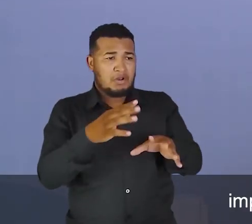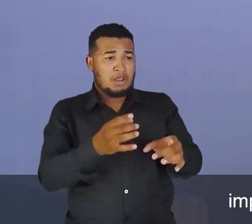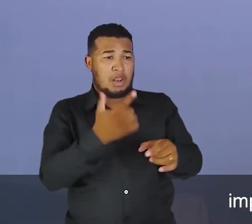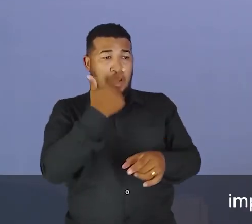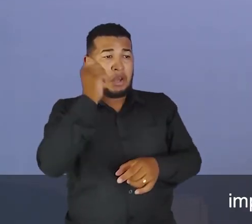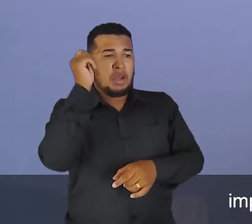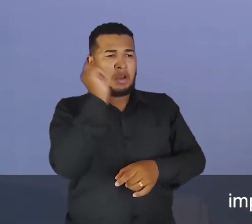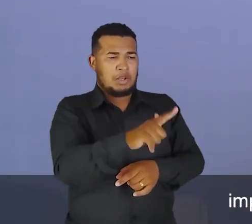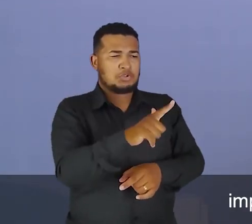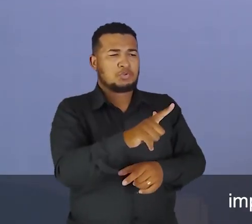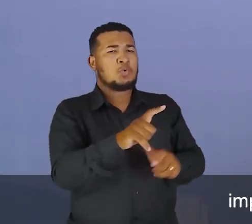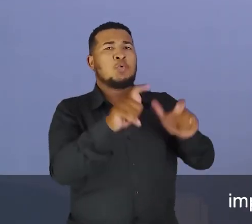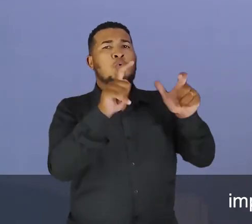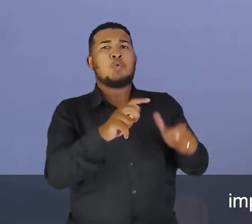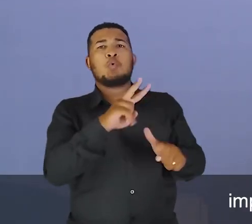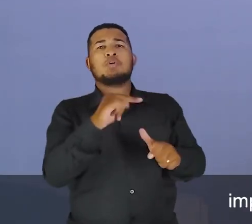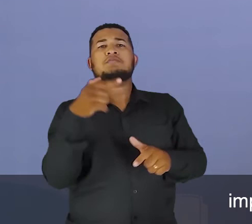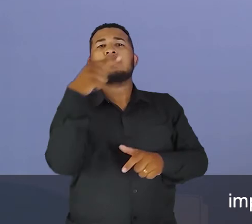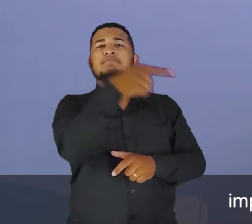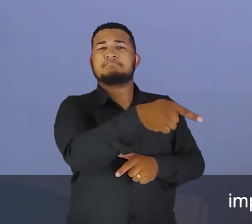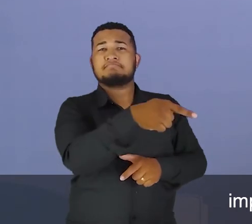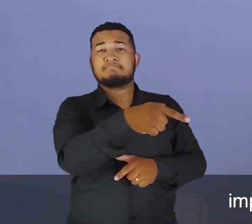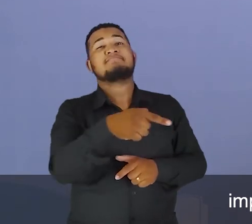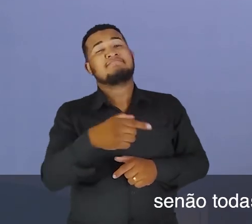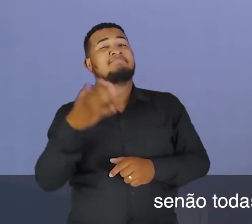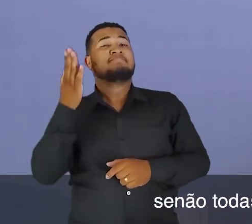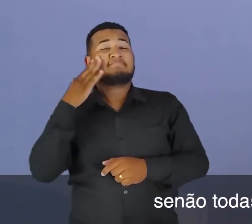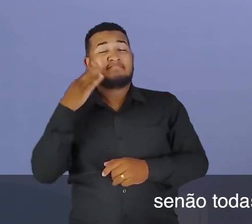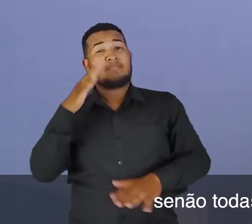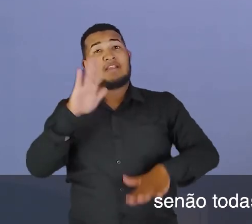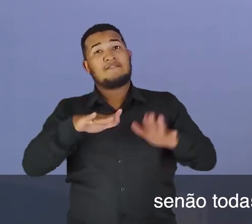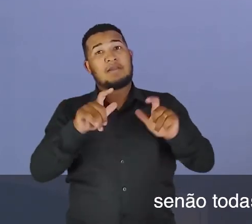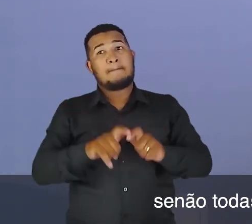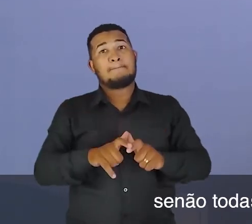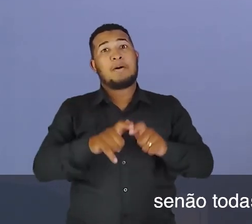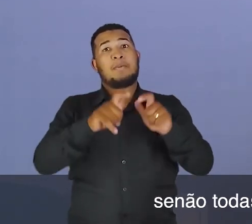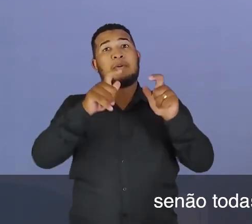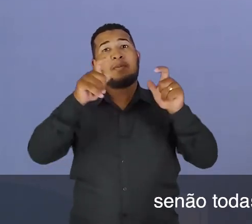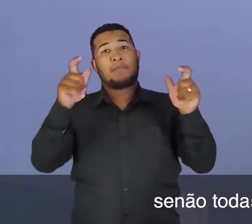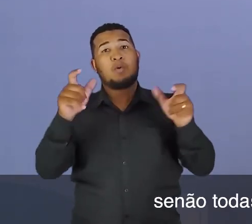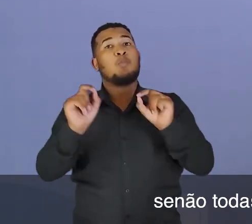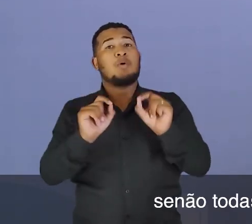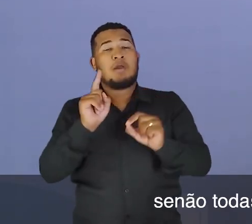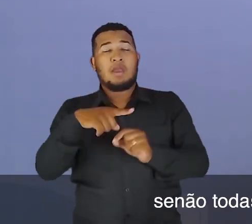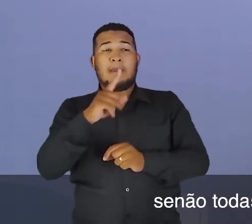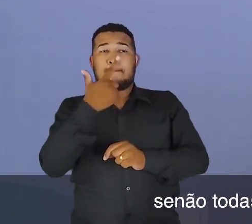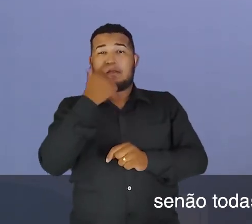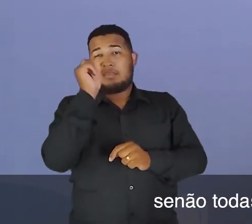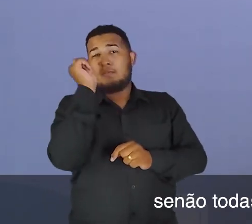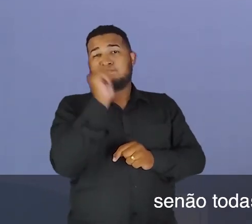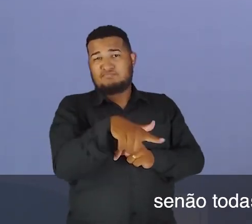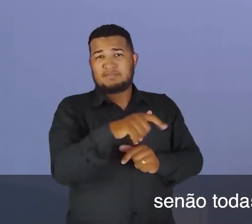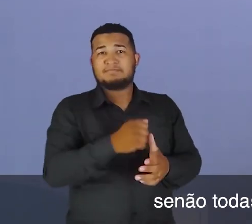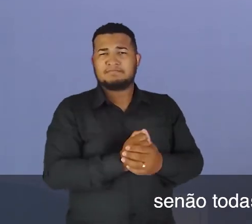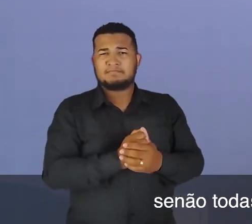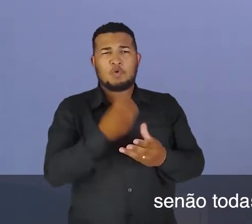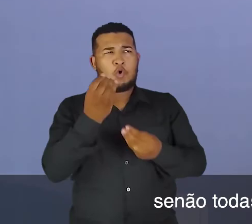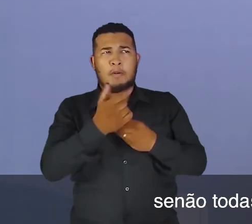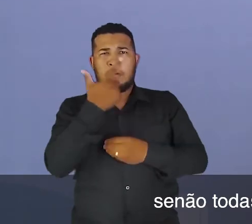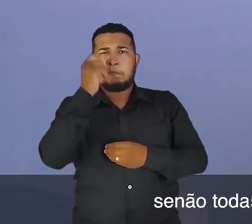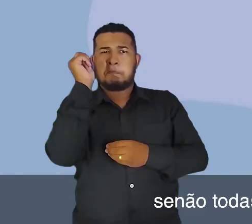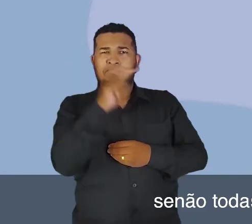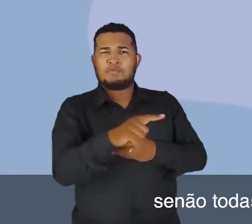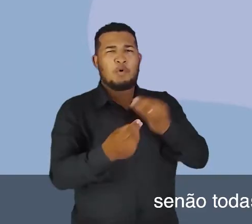porque nós sabemos que o destino, muitas vezes, se não todas as vezes, é o descarte. E como é feito esse